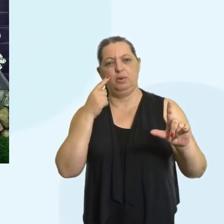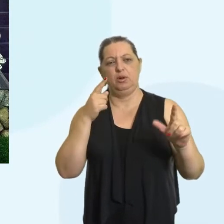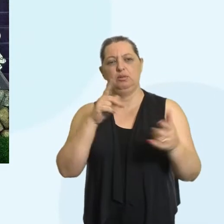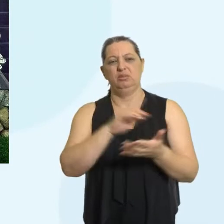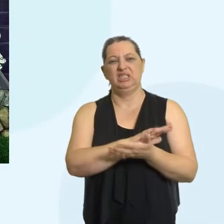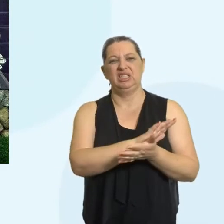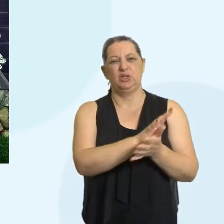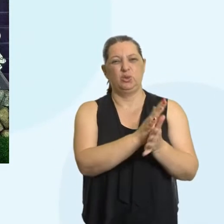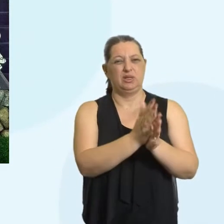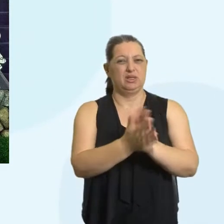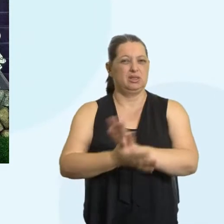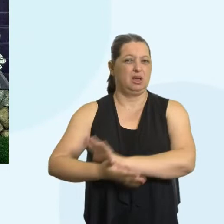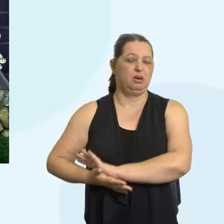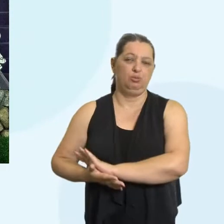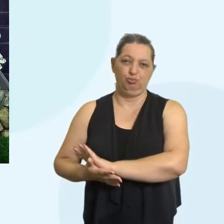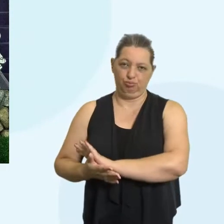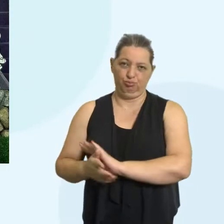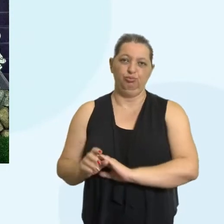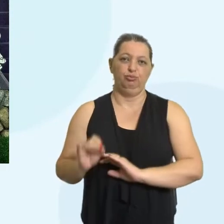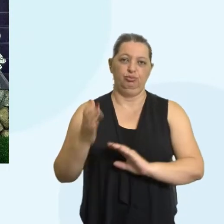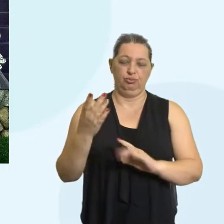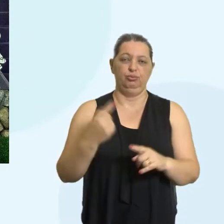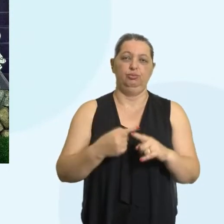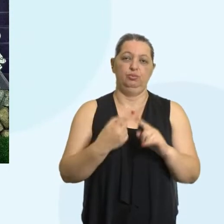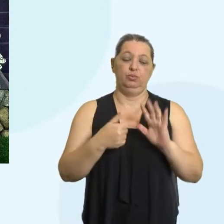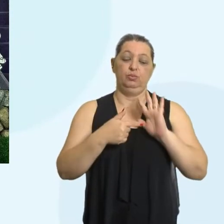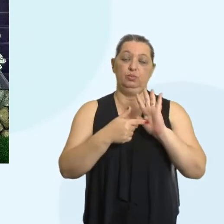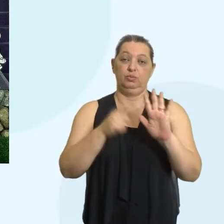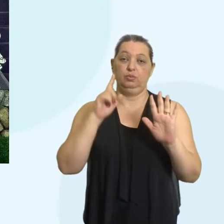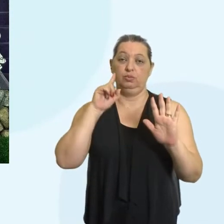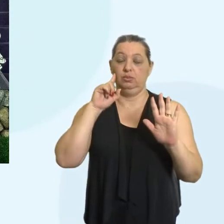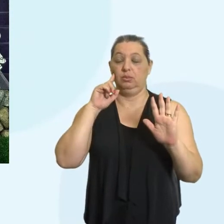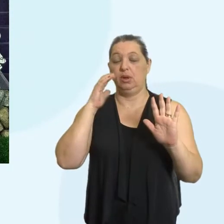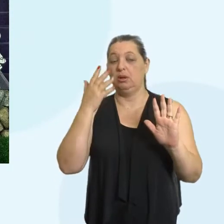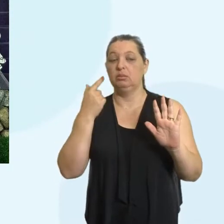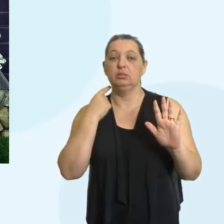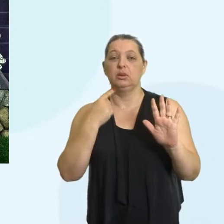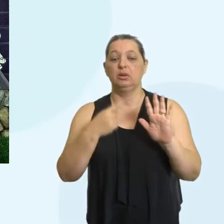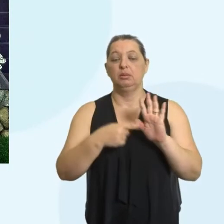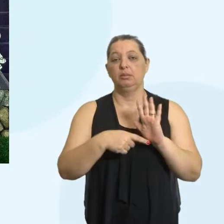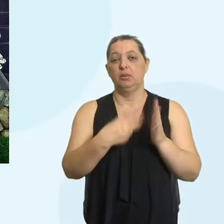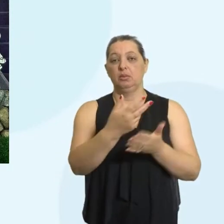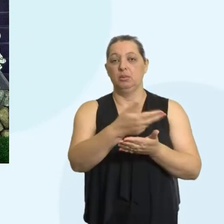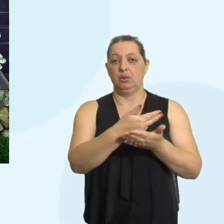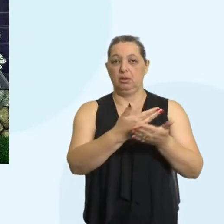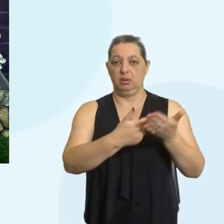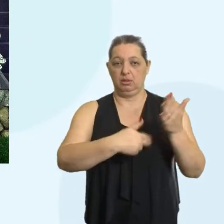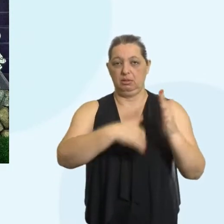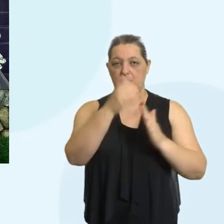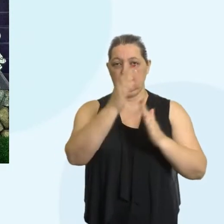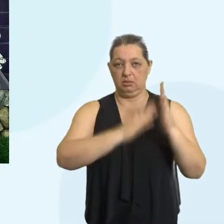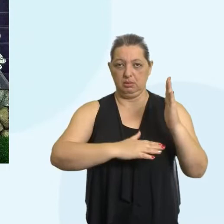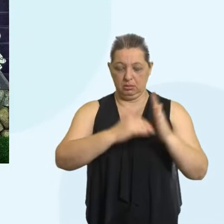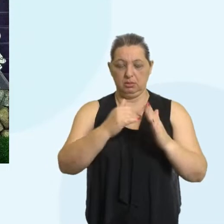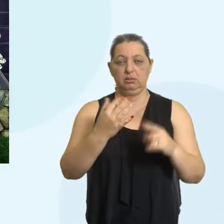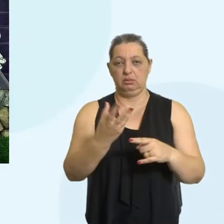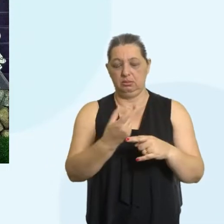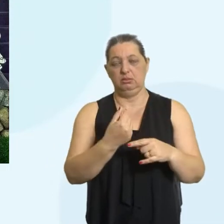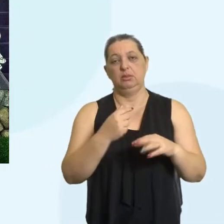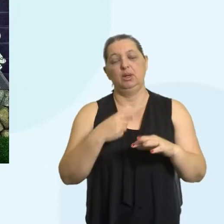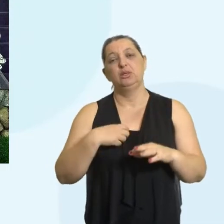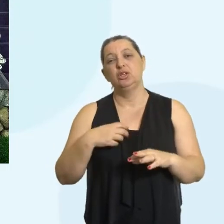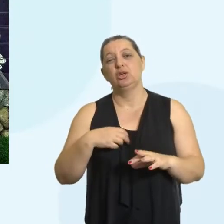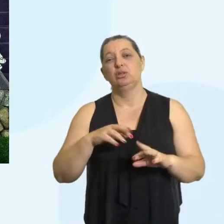demolição essa coisa toda e ele resolveu mostrar isso na sua obra mas as leituras podem ser diferentes aí de acordo